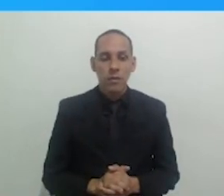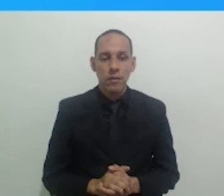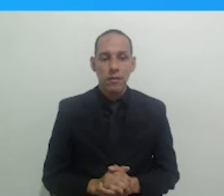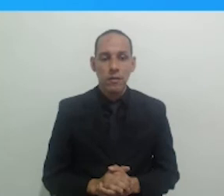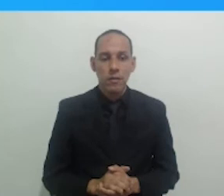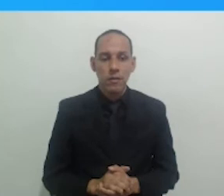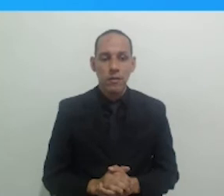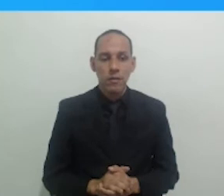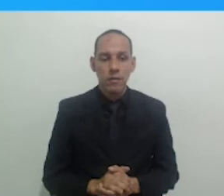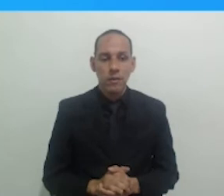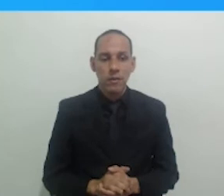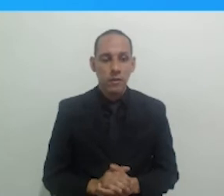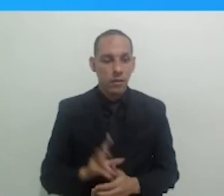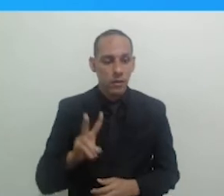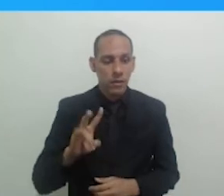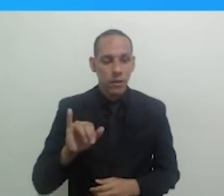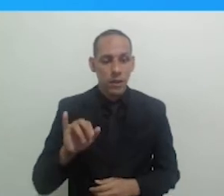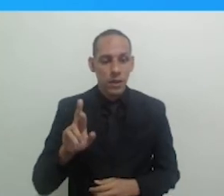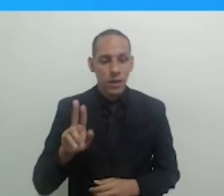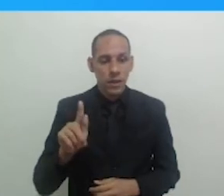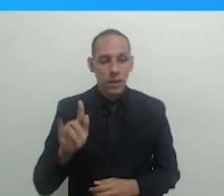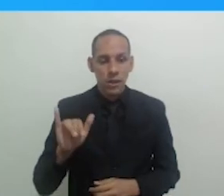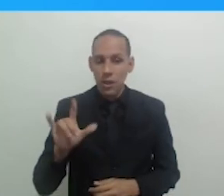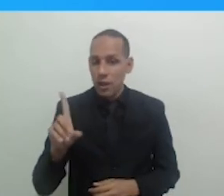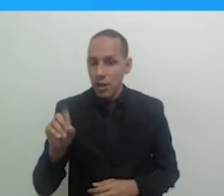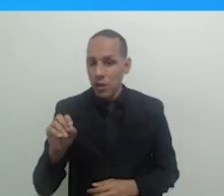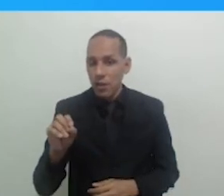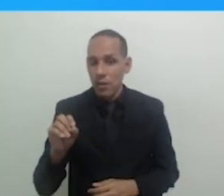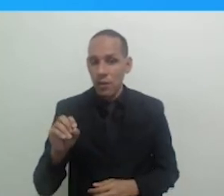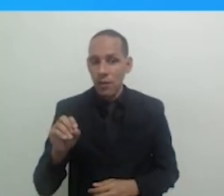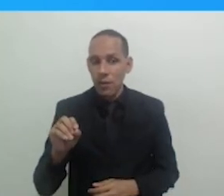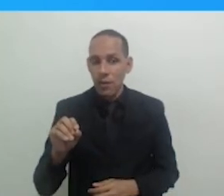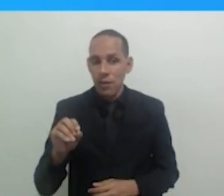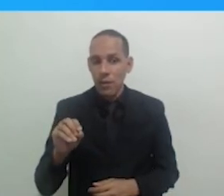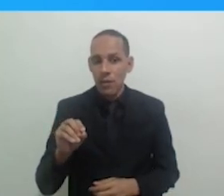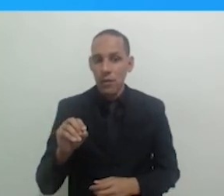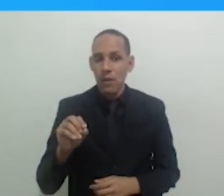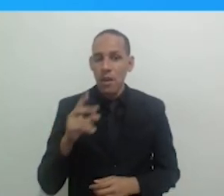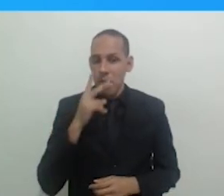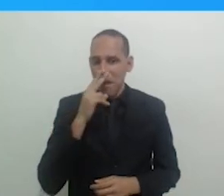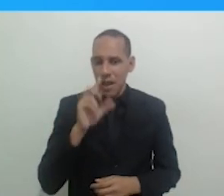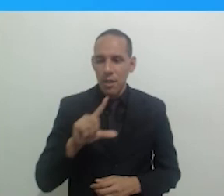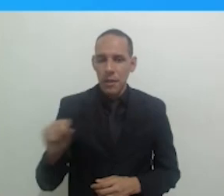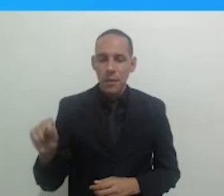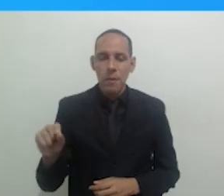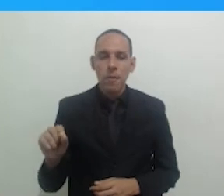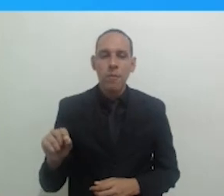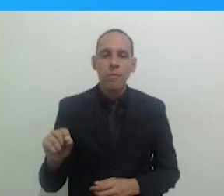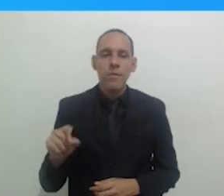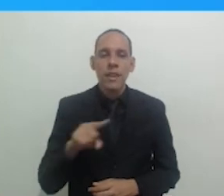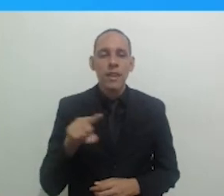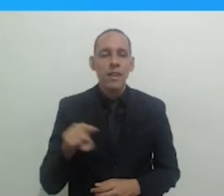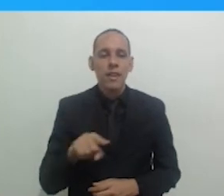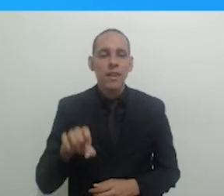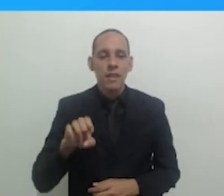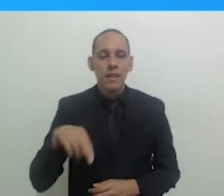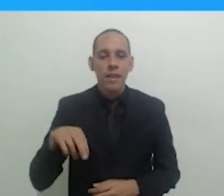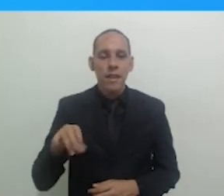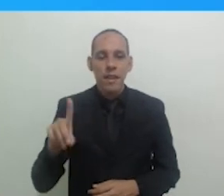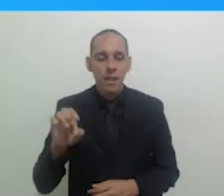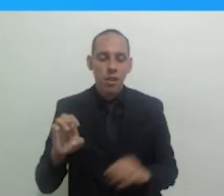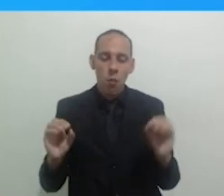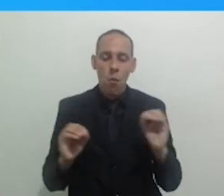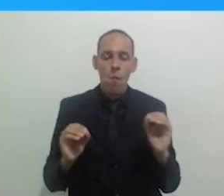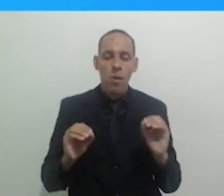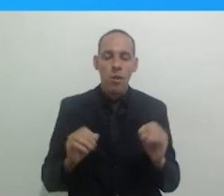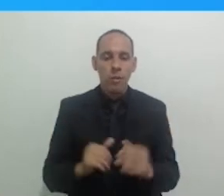Desembargador Virgílio? Parece que se ausentou. Desembargador Zeneide? Também não, senhor presidente.